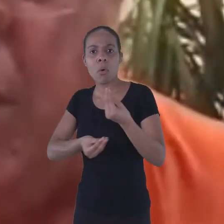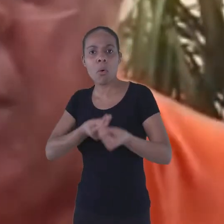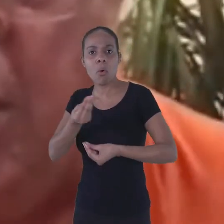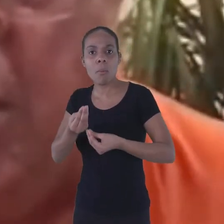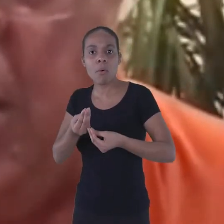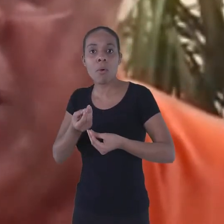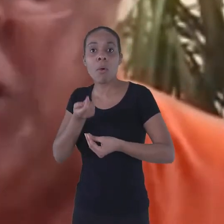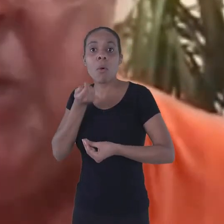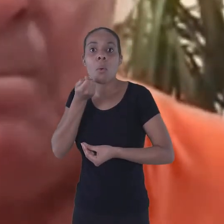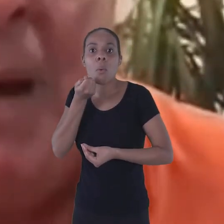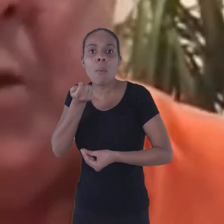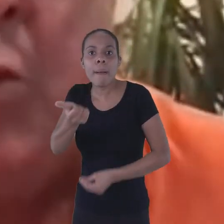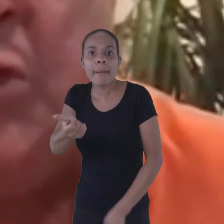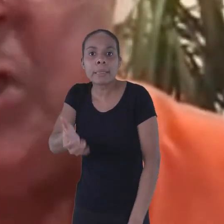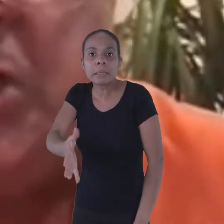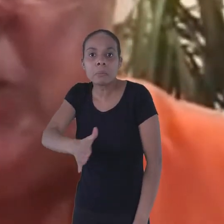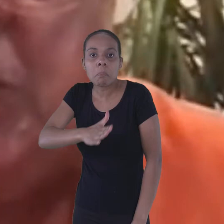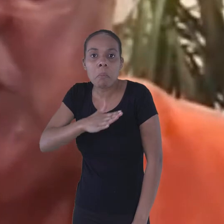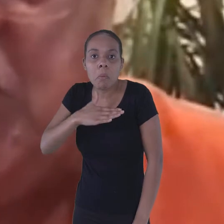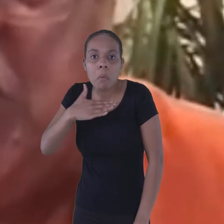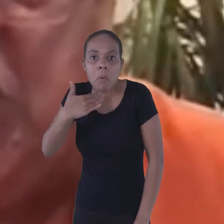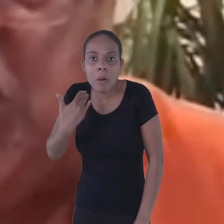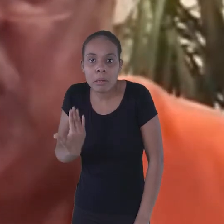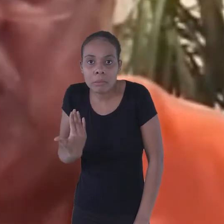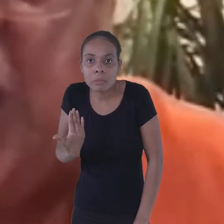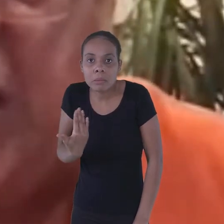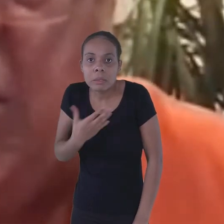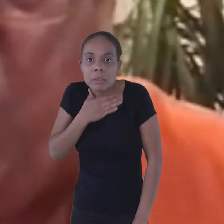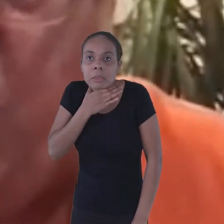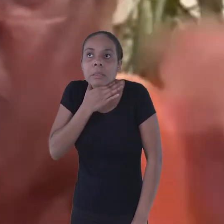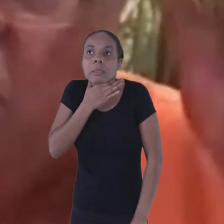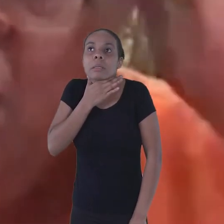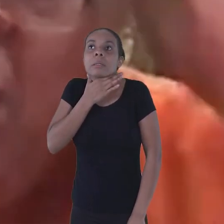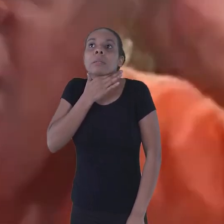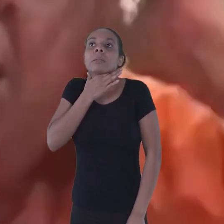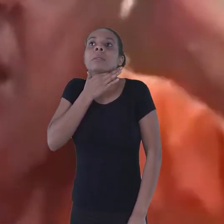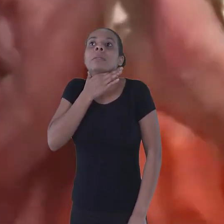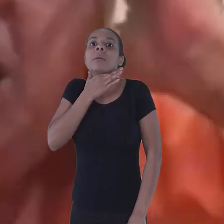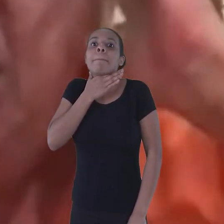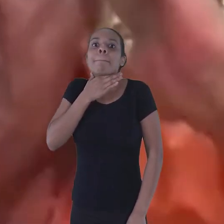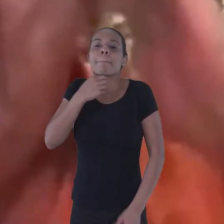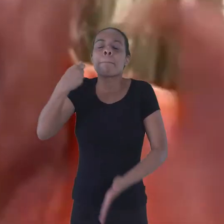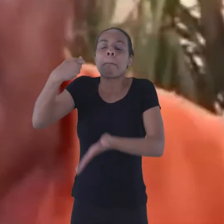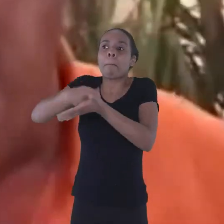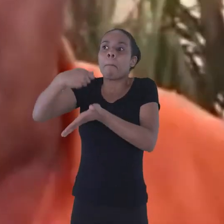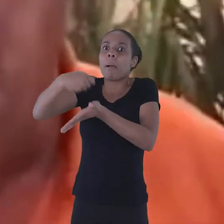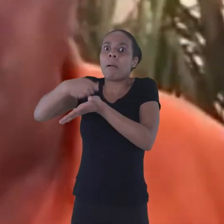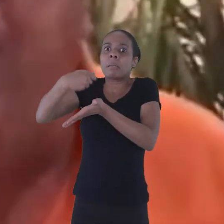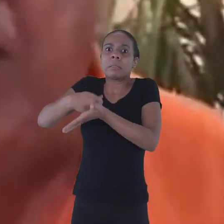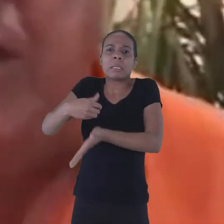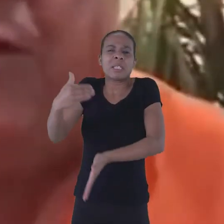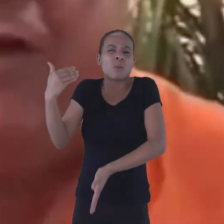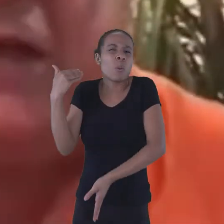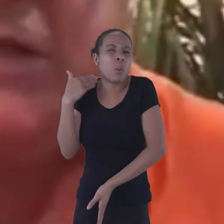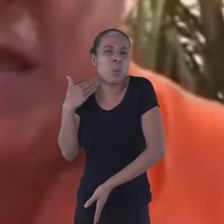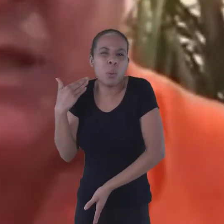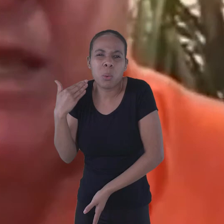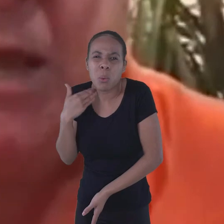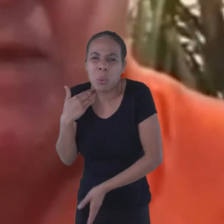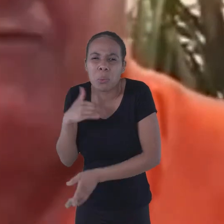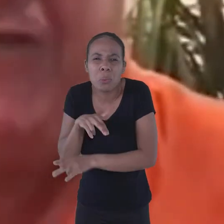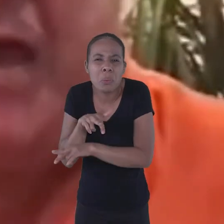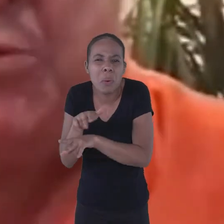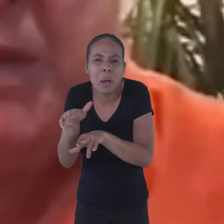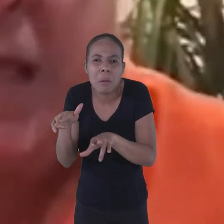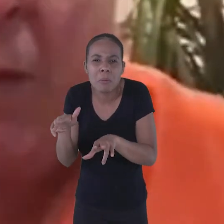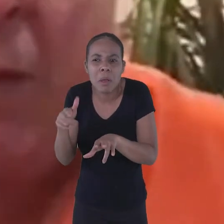pressão de bancos e disso e daquilo outro. E a primeira coisa que eu fiz foi falar, senta aqui